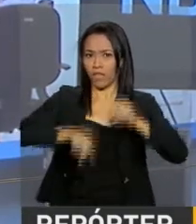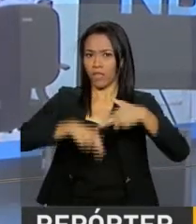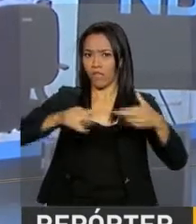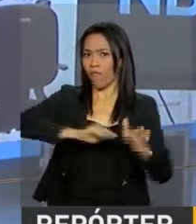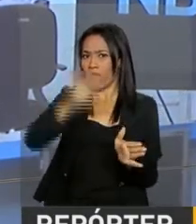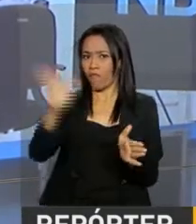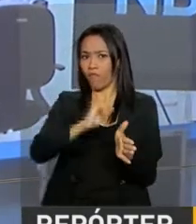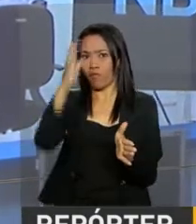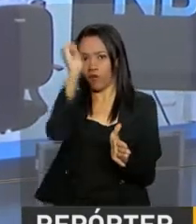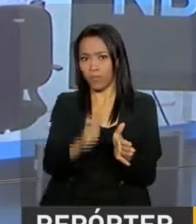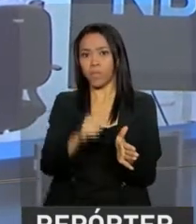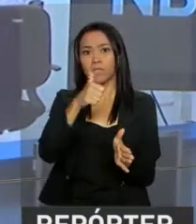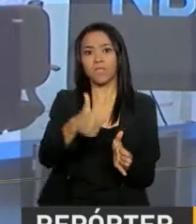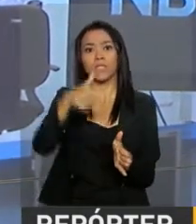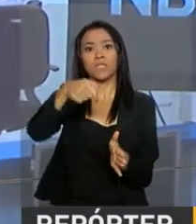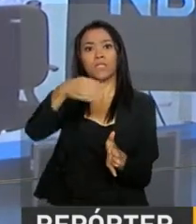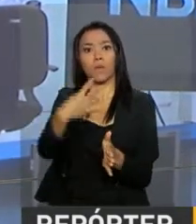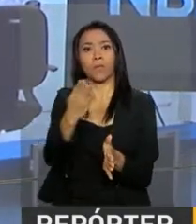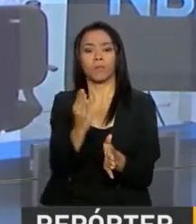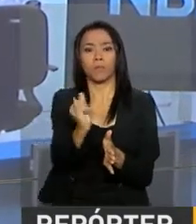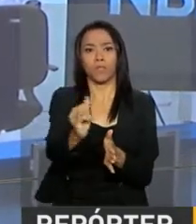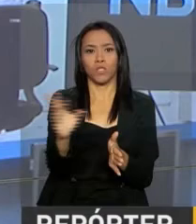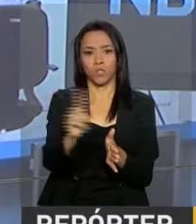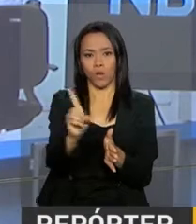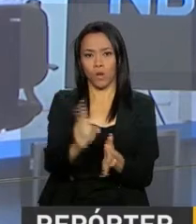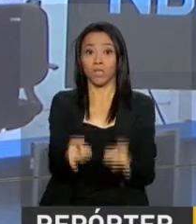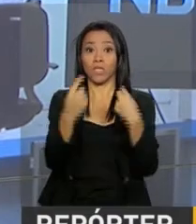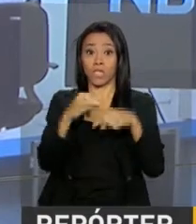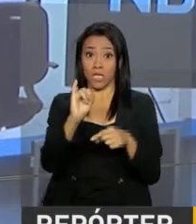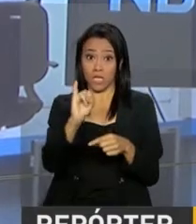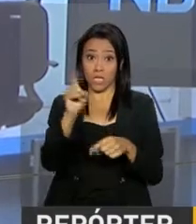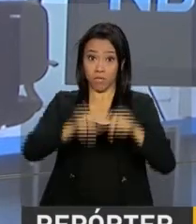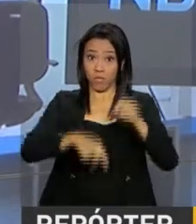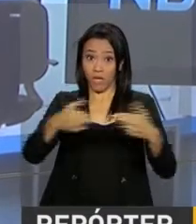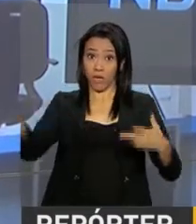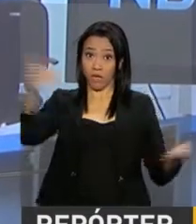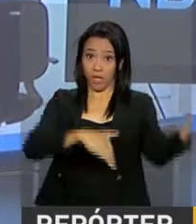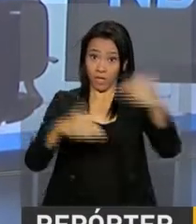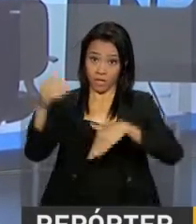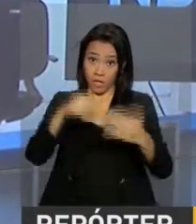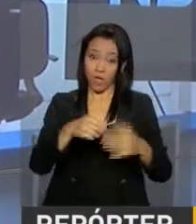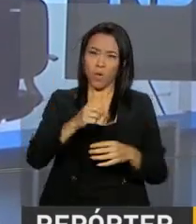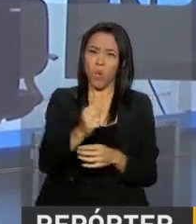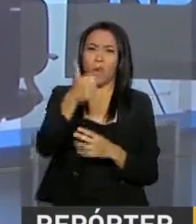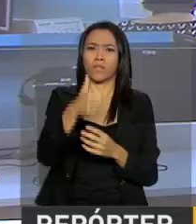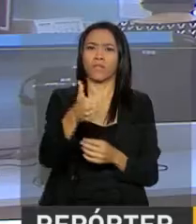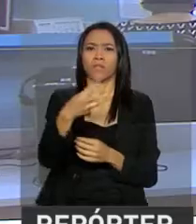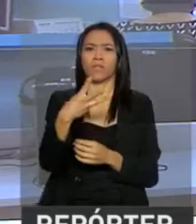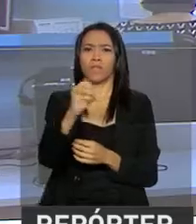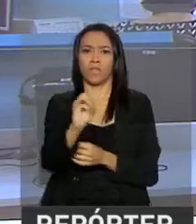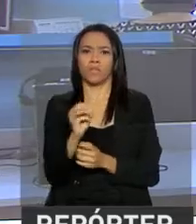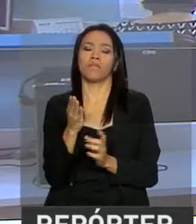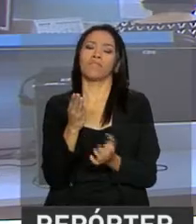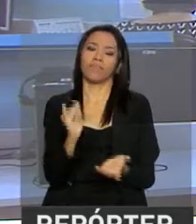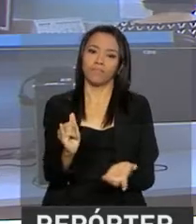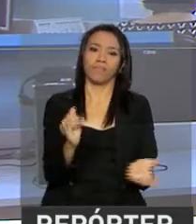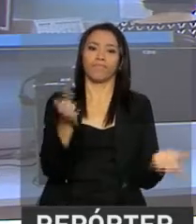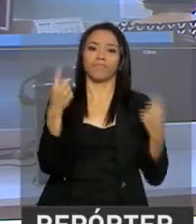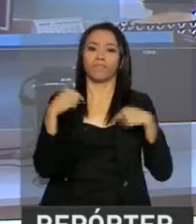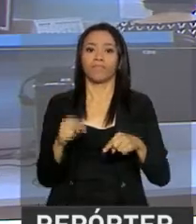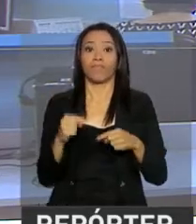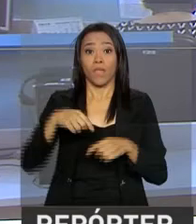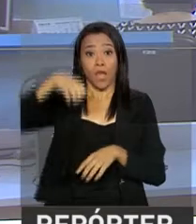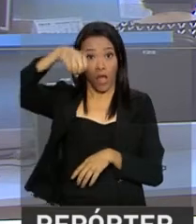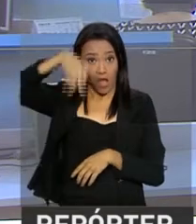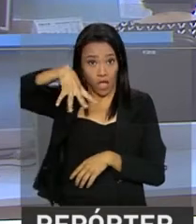174 bilhões de dólares e as importações quase 130 bilhões ea conta de luz não